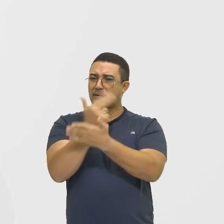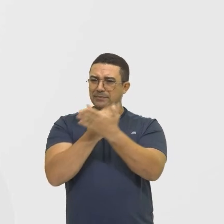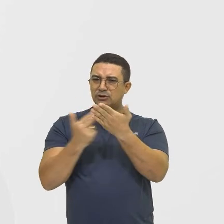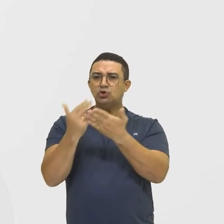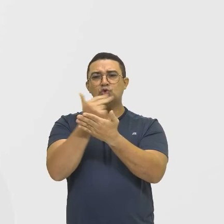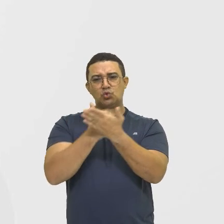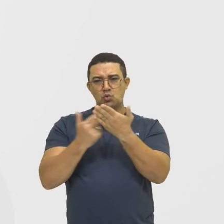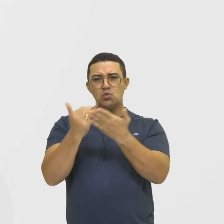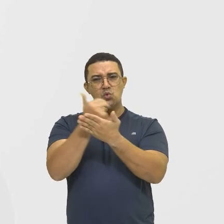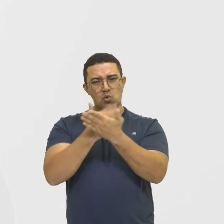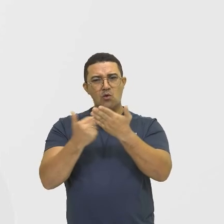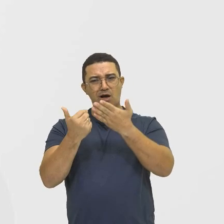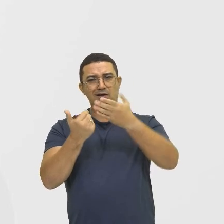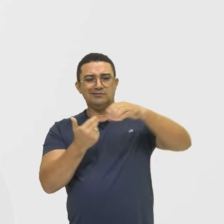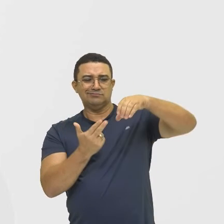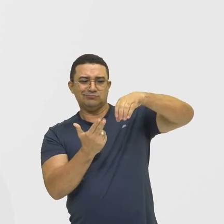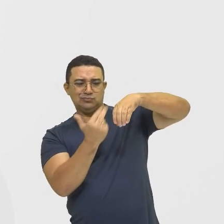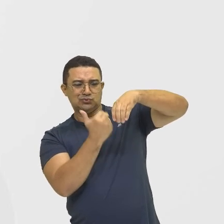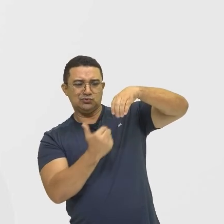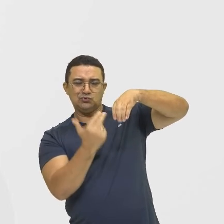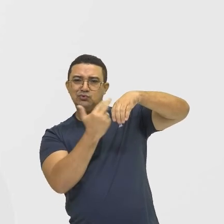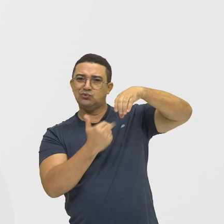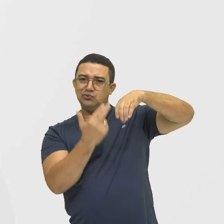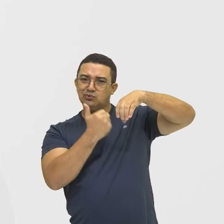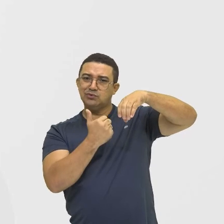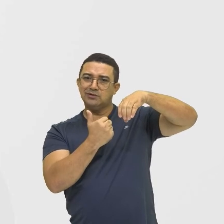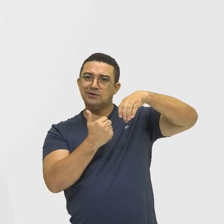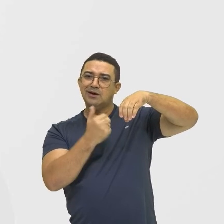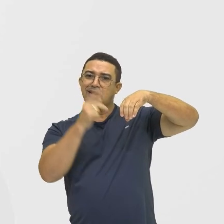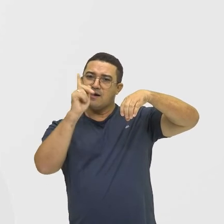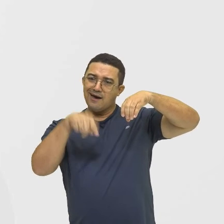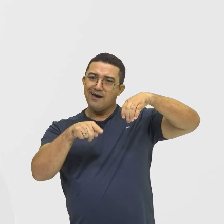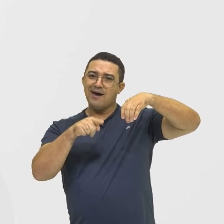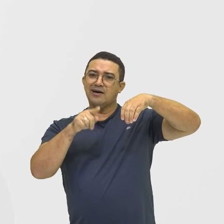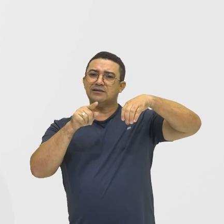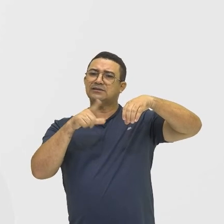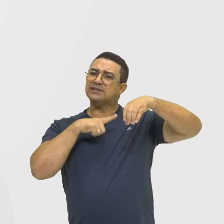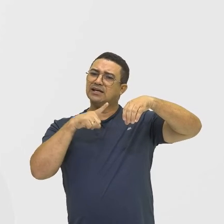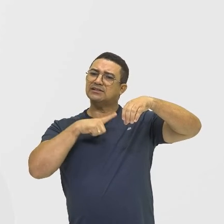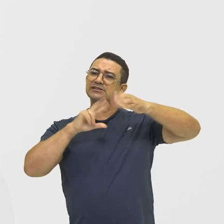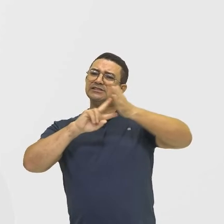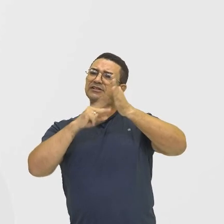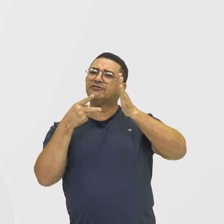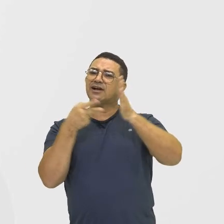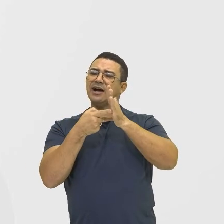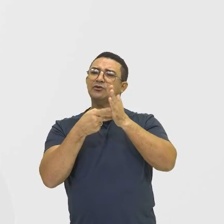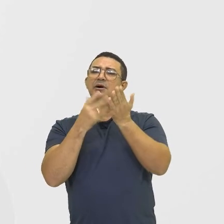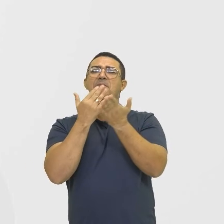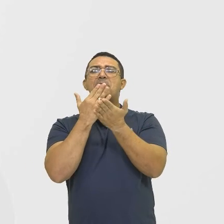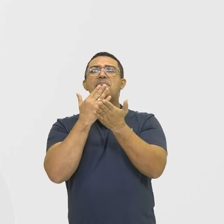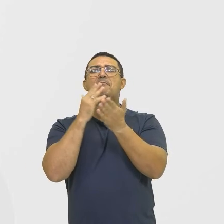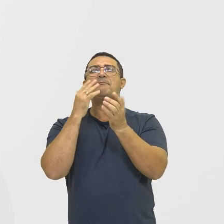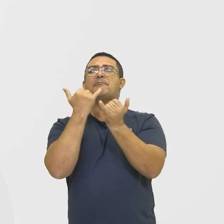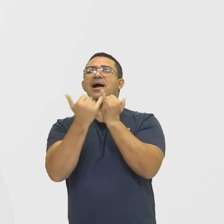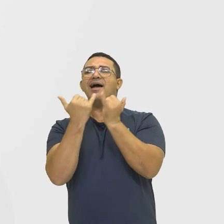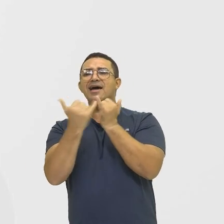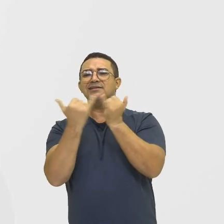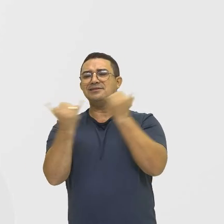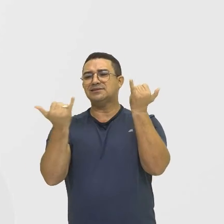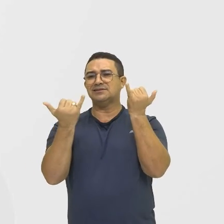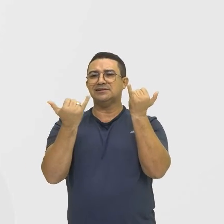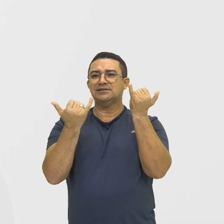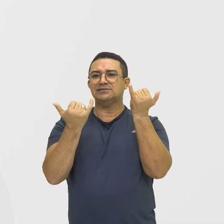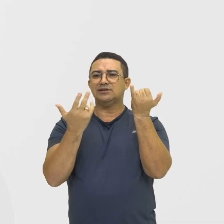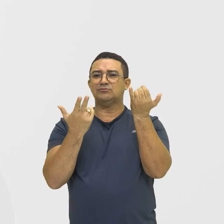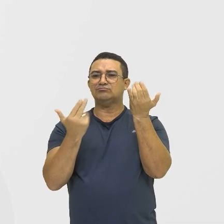rupestre, tá? Uma pintura esquemática, mas com uma simbologia geométrica muito forte.